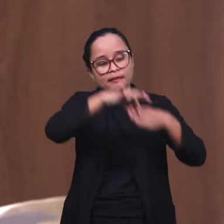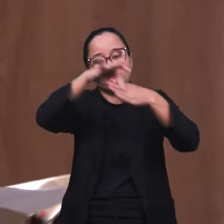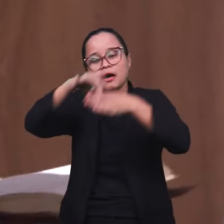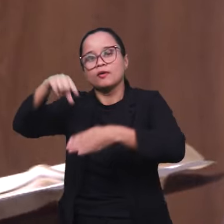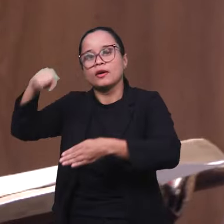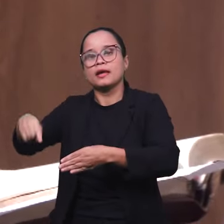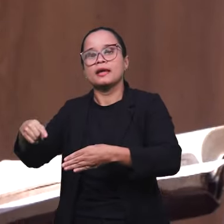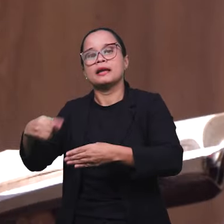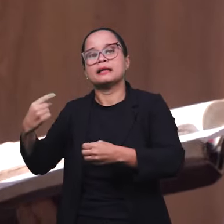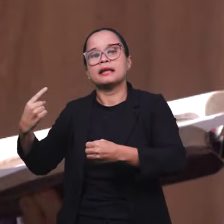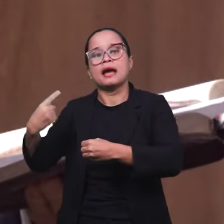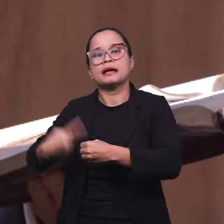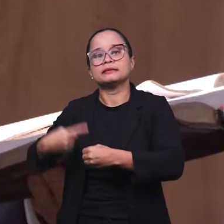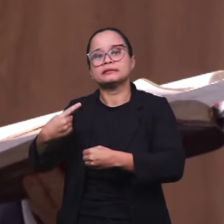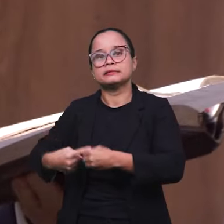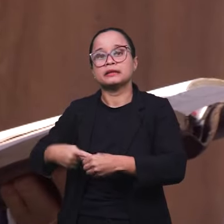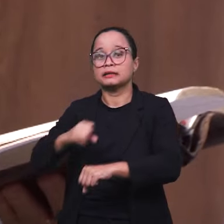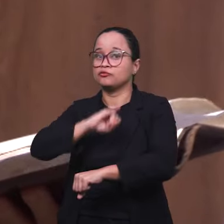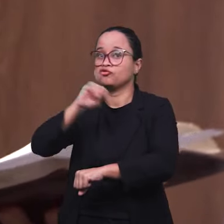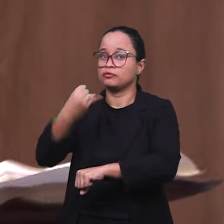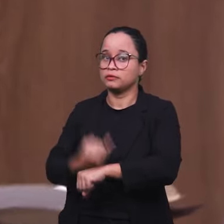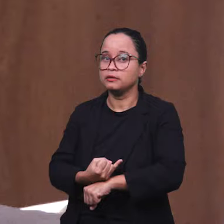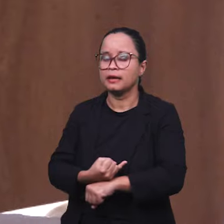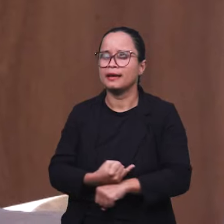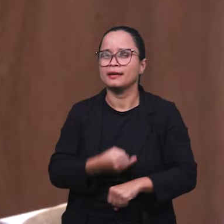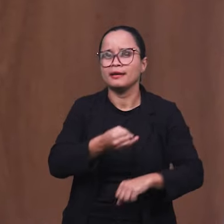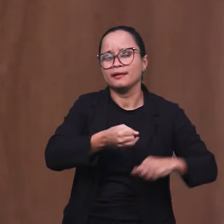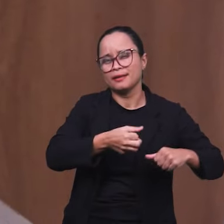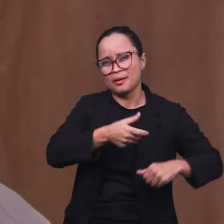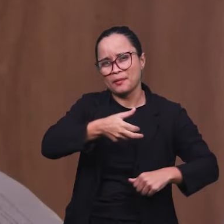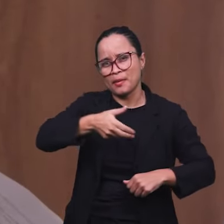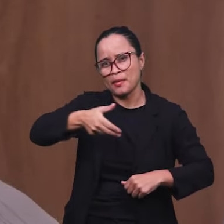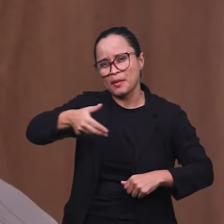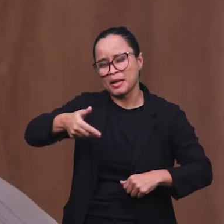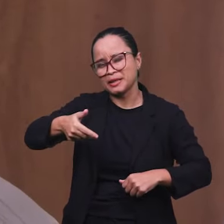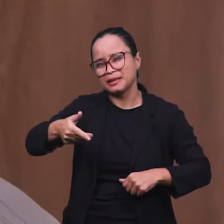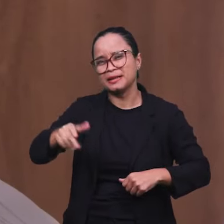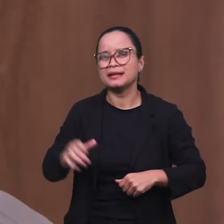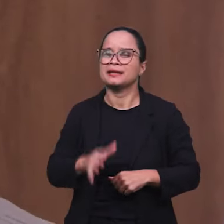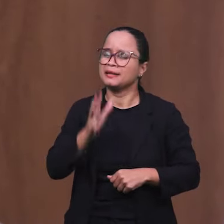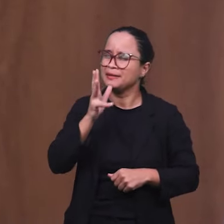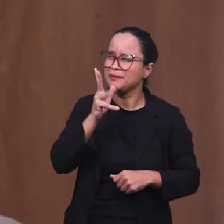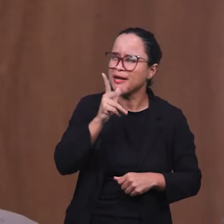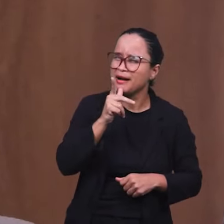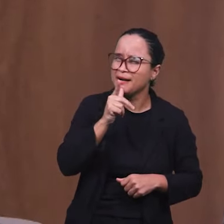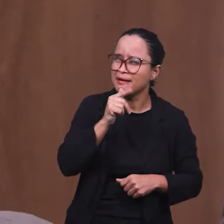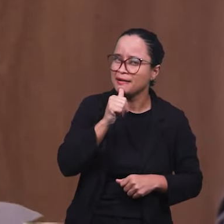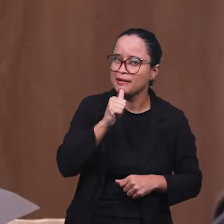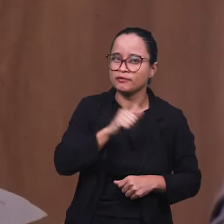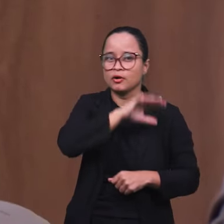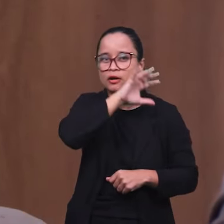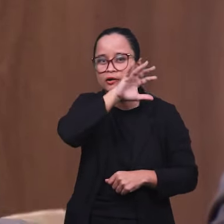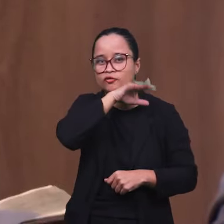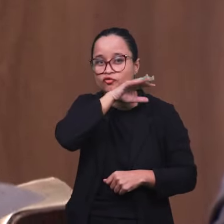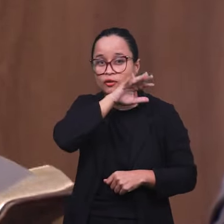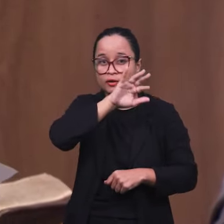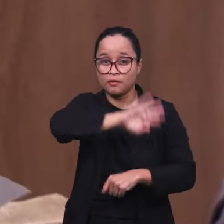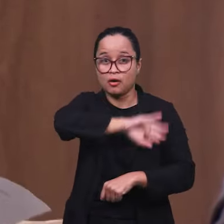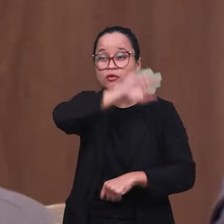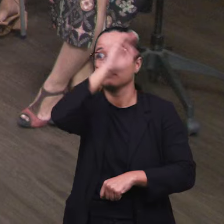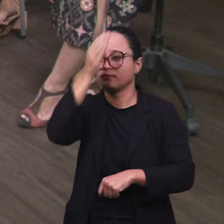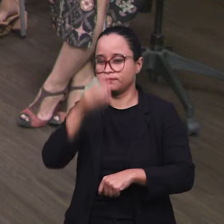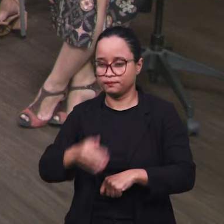E eles caminhavam, a caminhada era longa, às vezes a pé, às vezes de camelo. Normalmente de camelo. Lembrando que